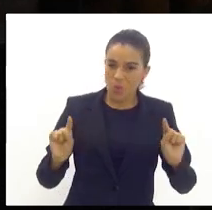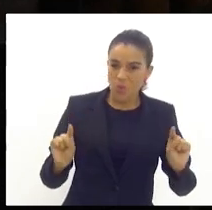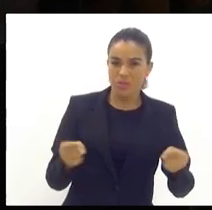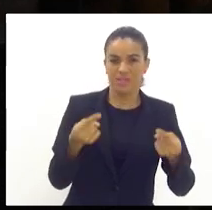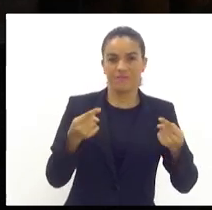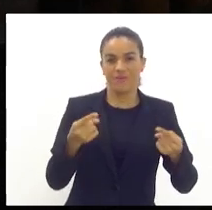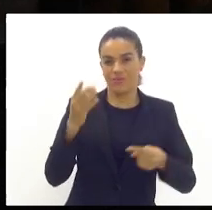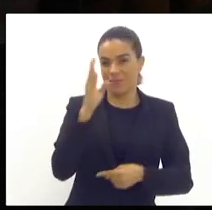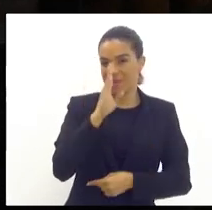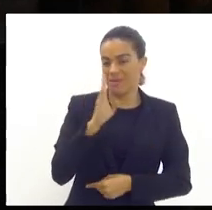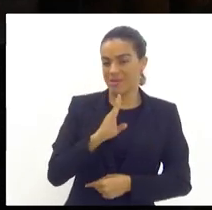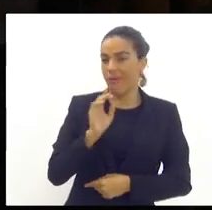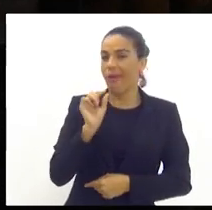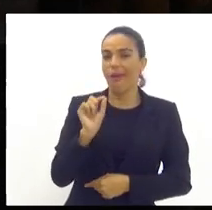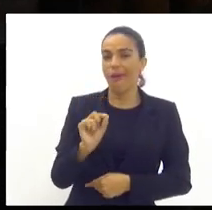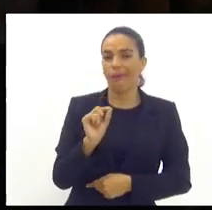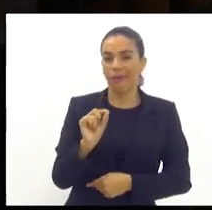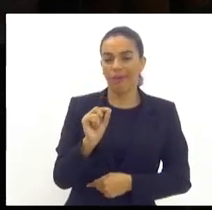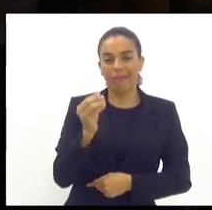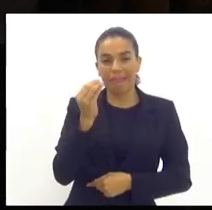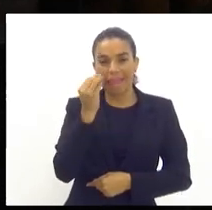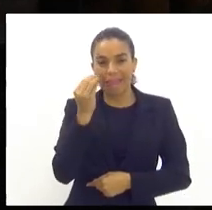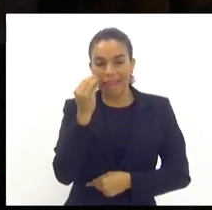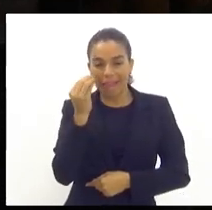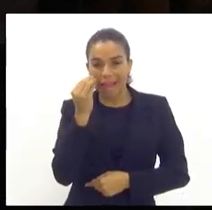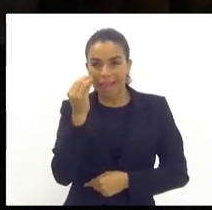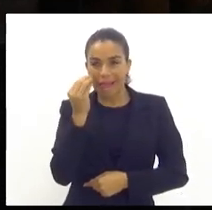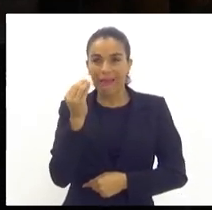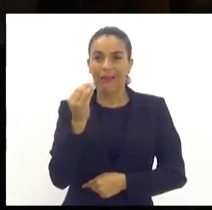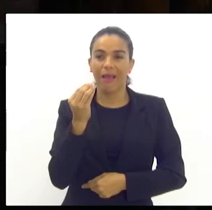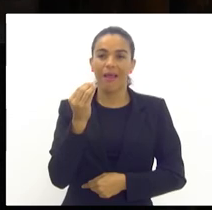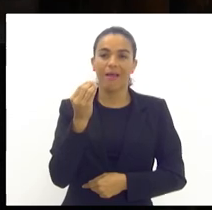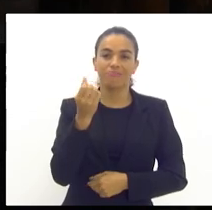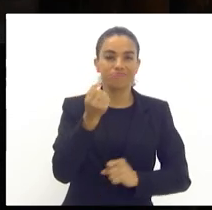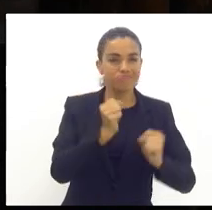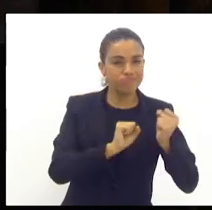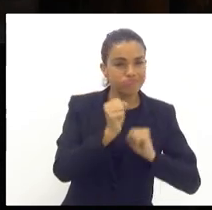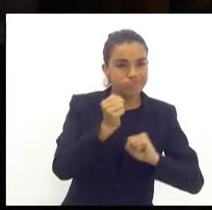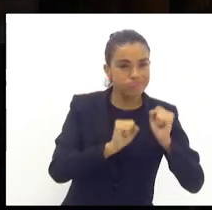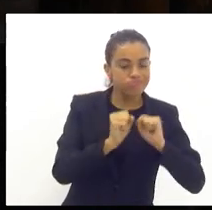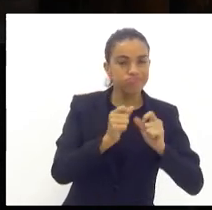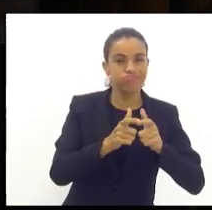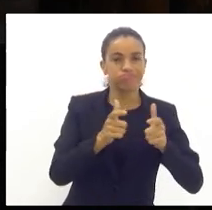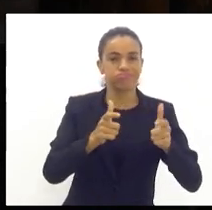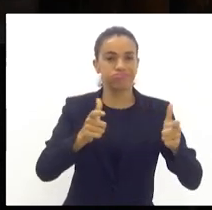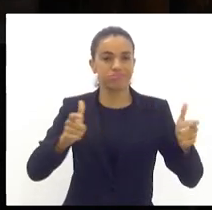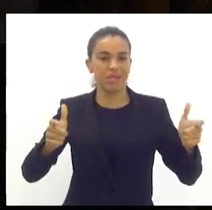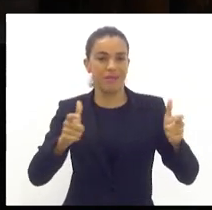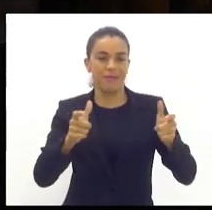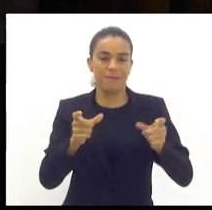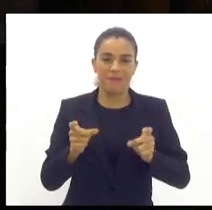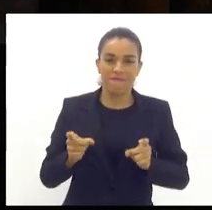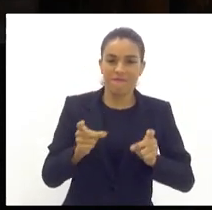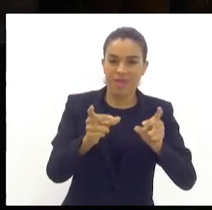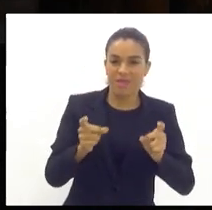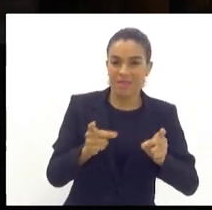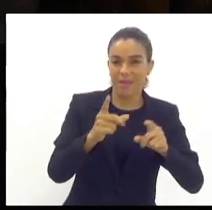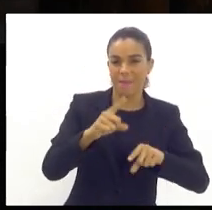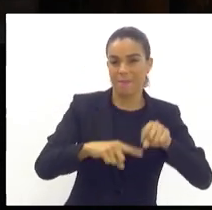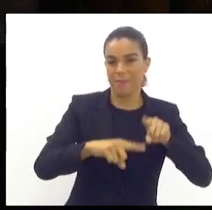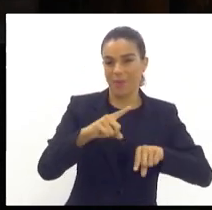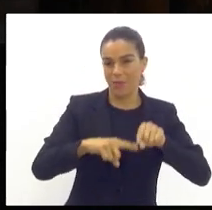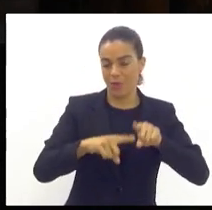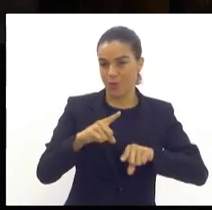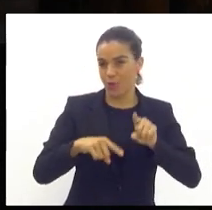precisa enfrentar é tentar produzir, se industrializar e exportar produtos